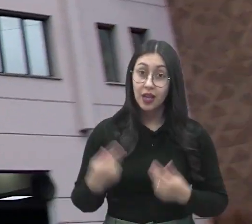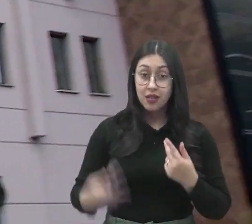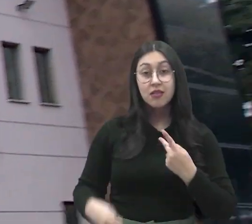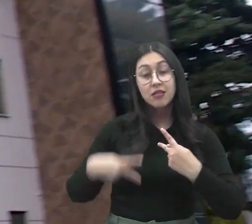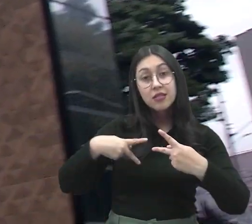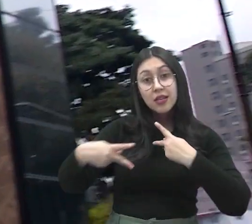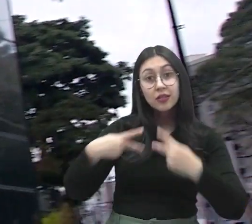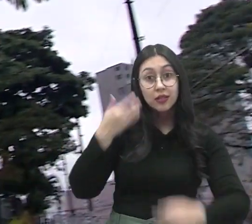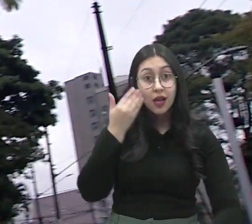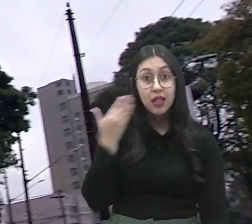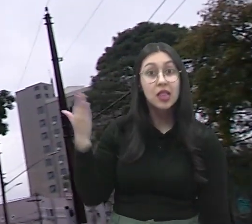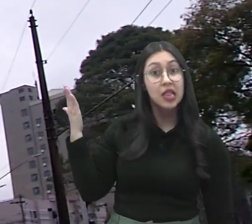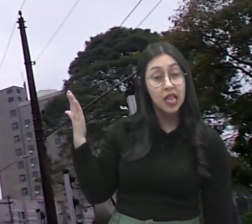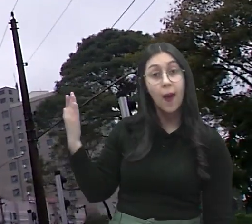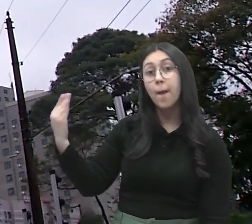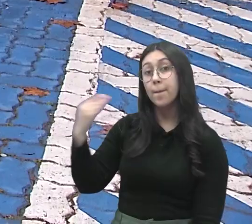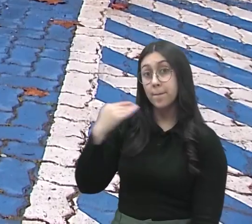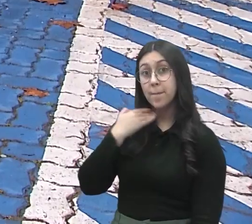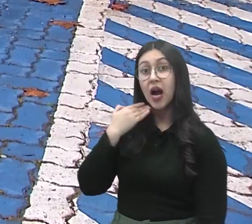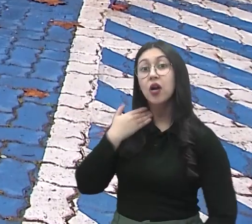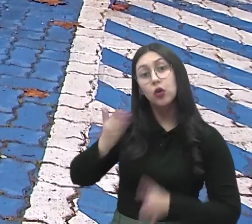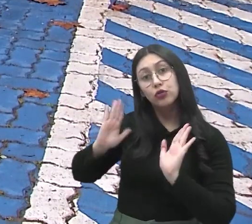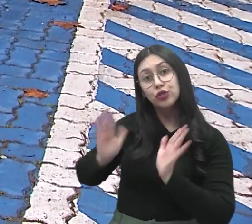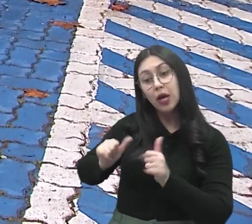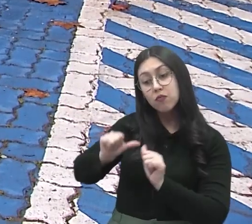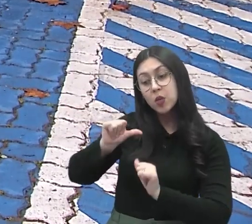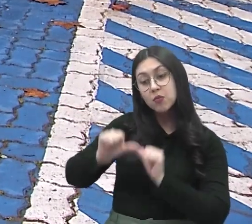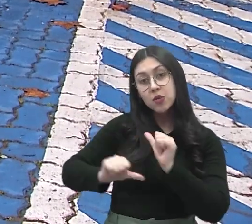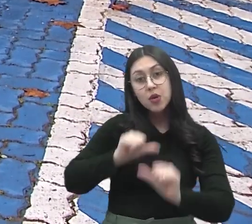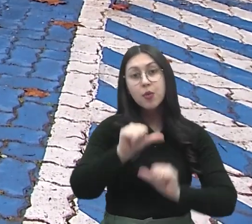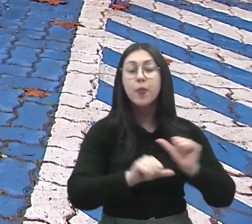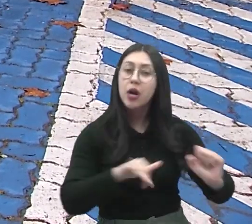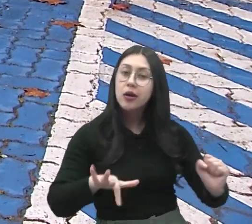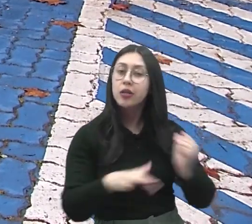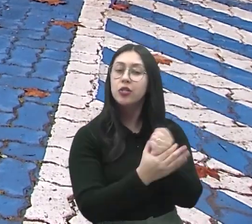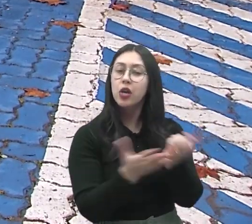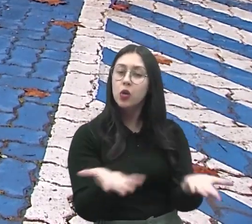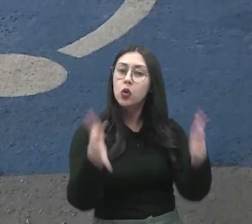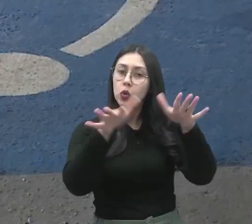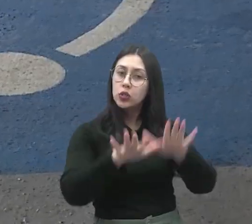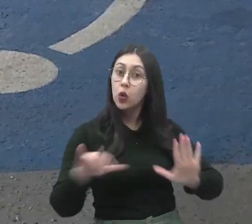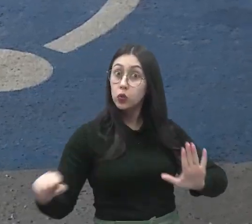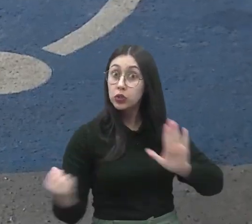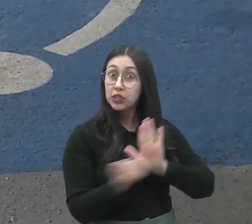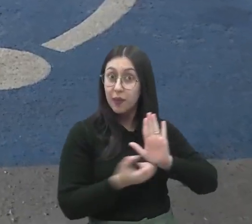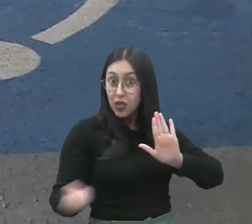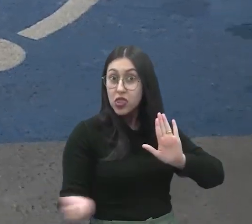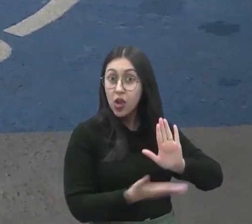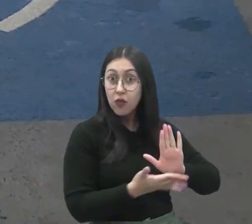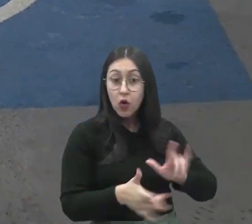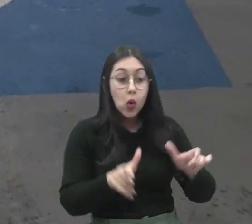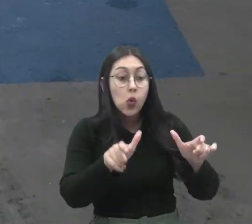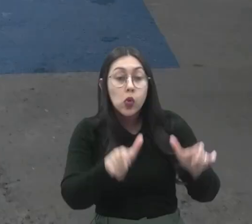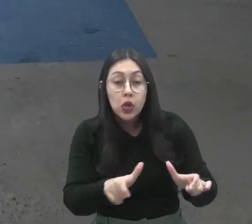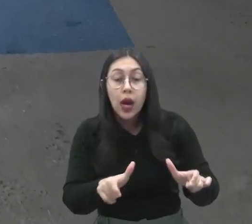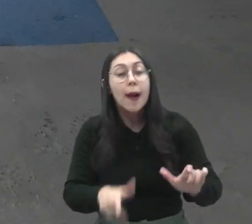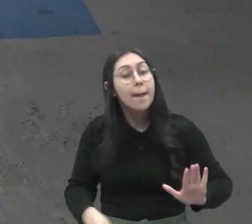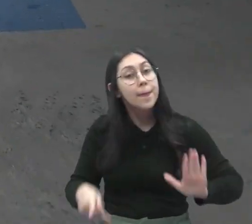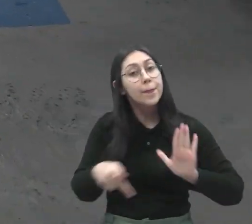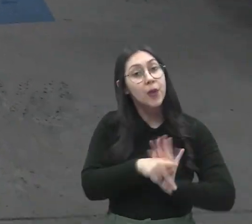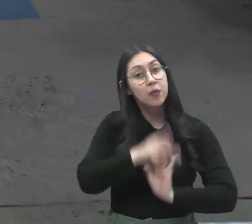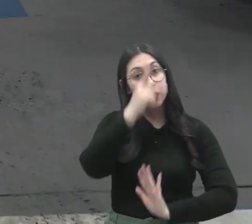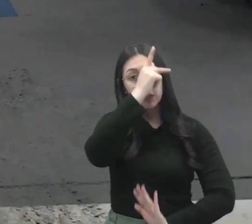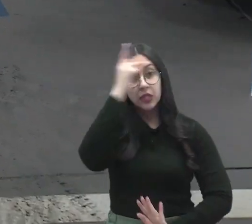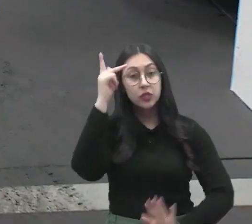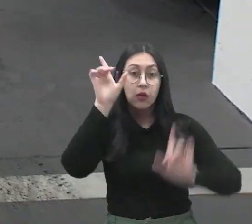José dos Campos, essa cooperativa já faz as mudanças para assegurar a inclusão. O novo símbolo está nas vagas destinadas